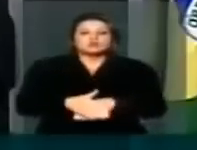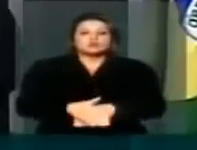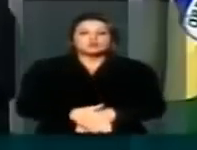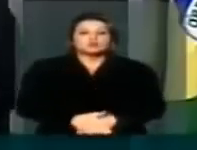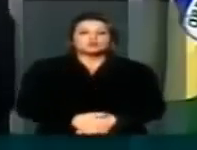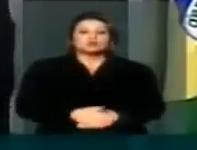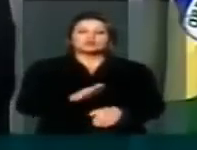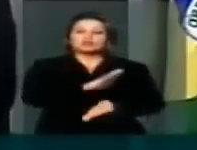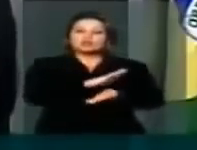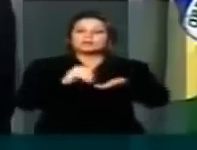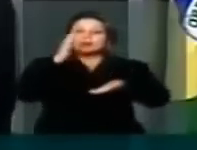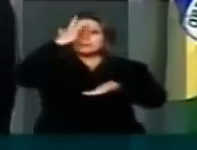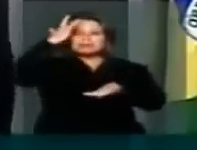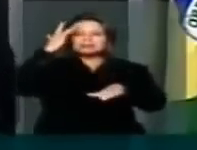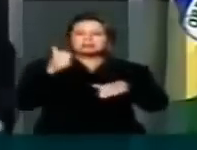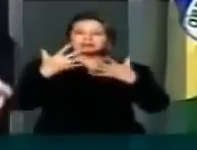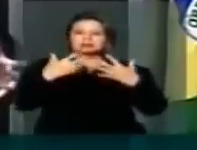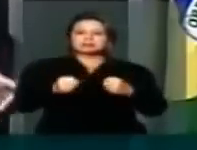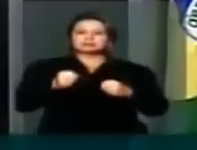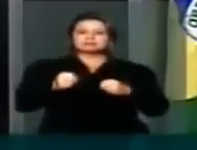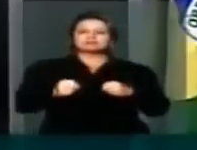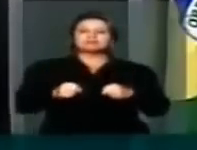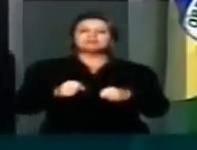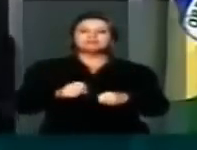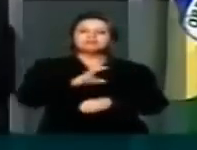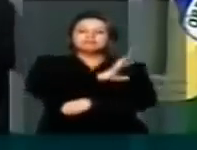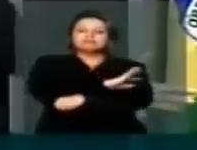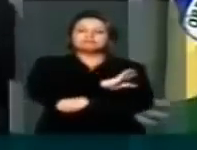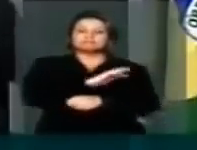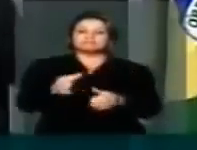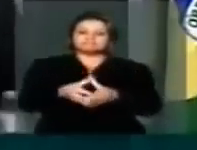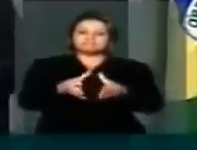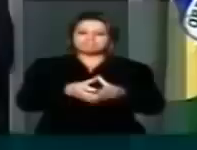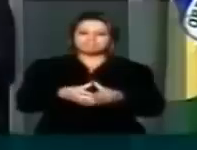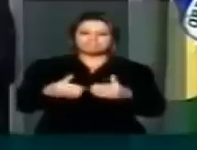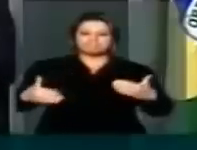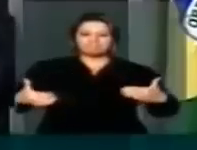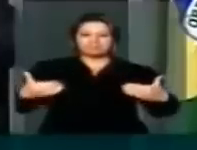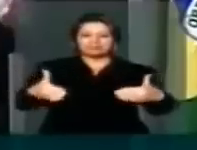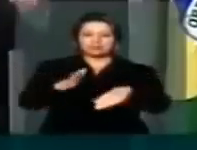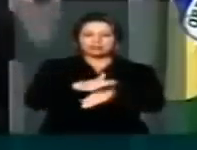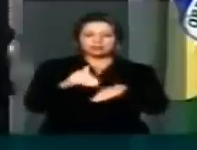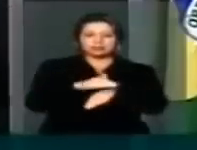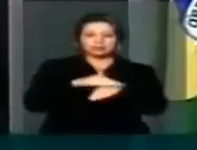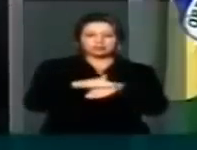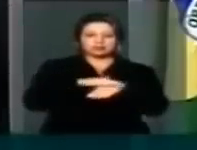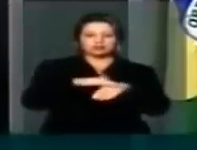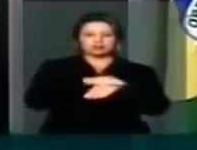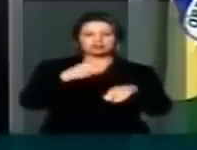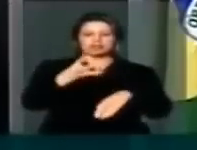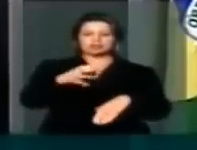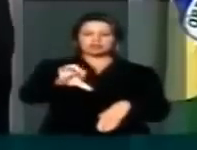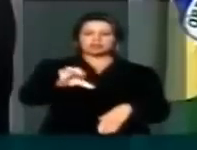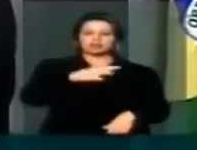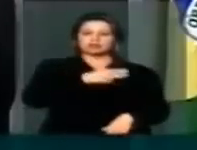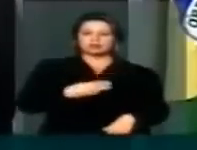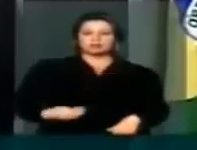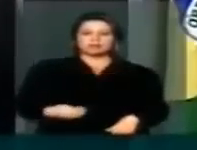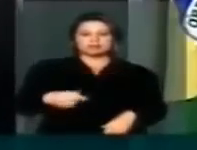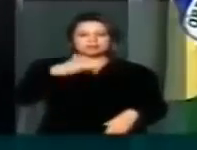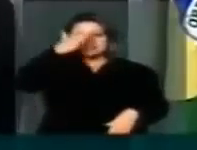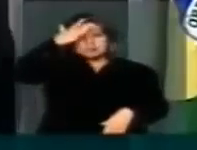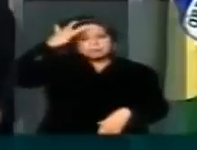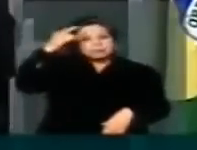momento, convocar toda a sua equipe interministerial, que não são poucos, quem sabe dos 39 ministros, vai ter